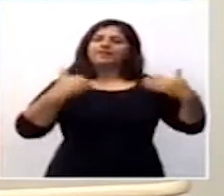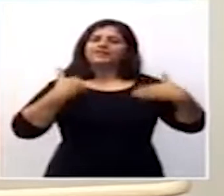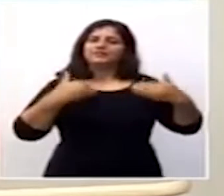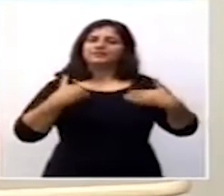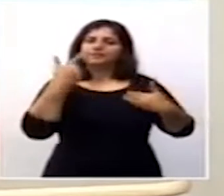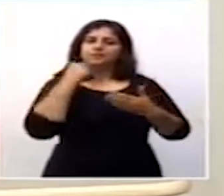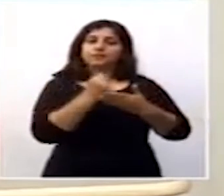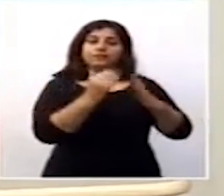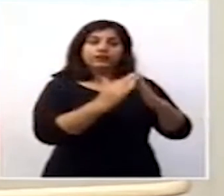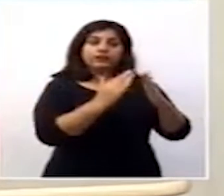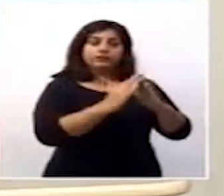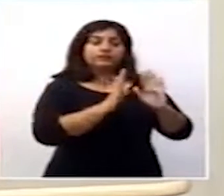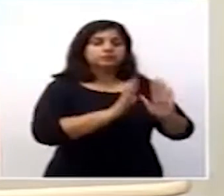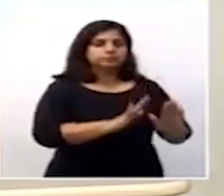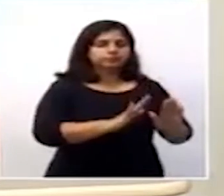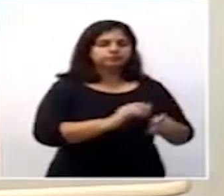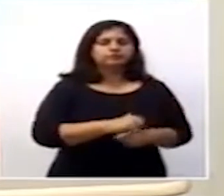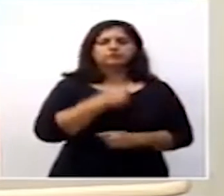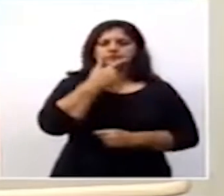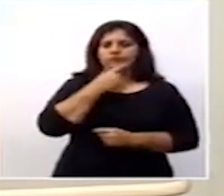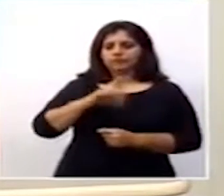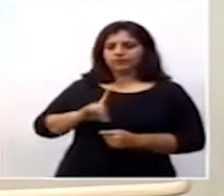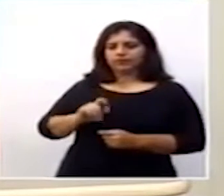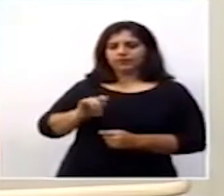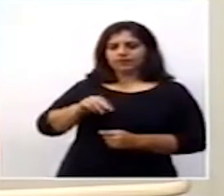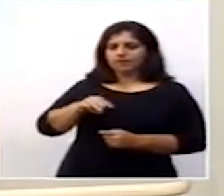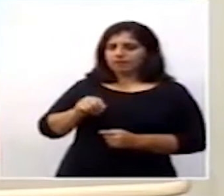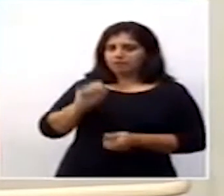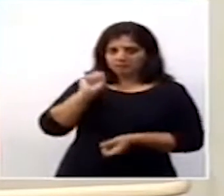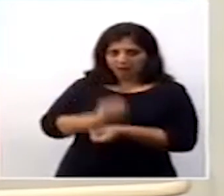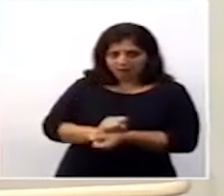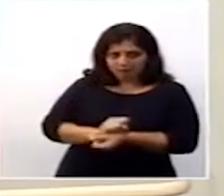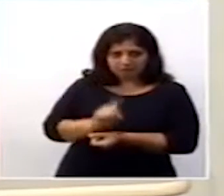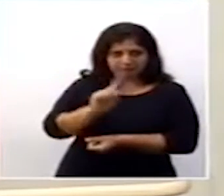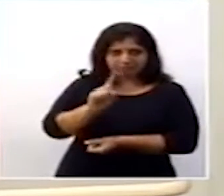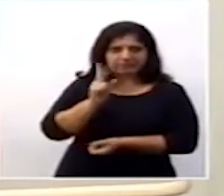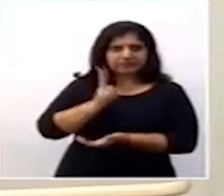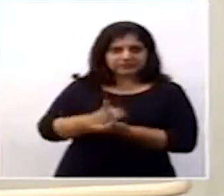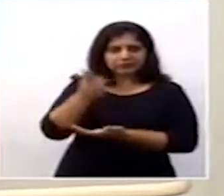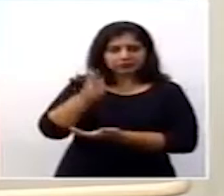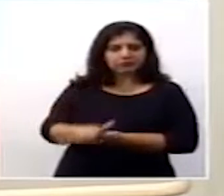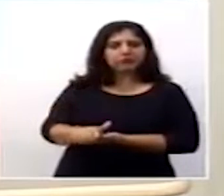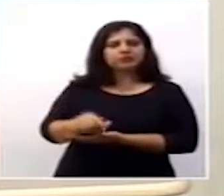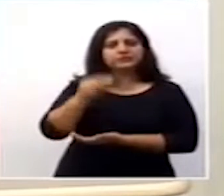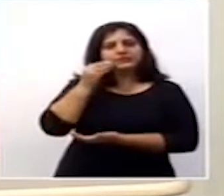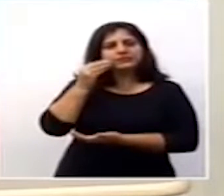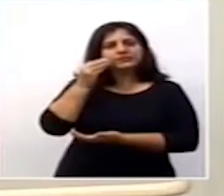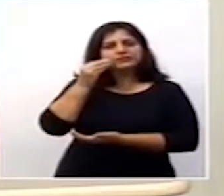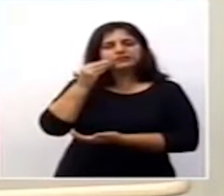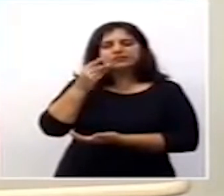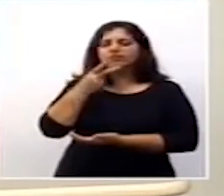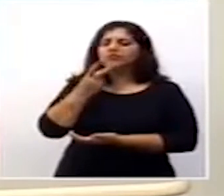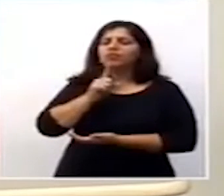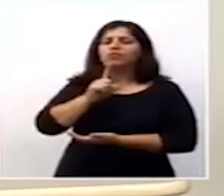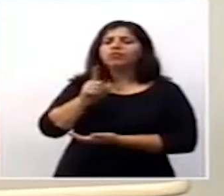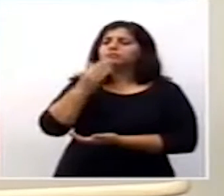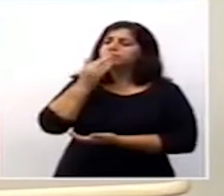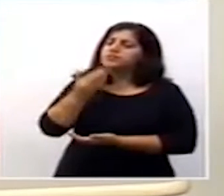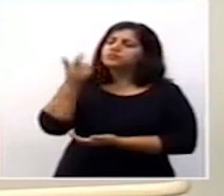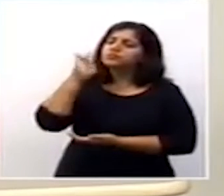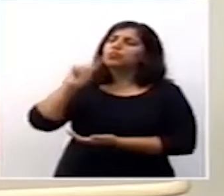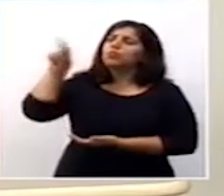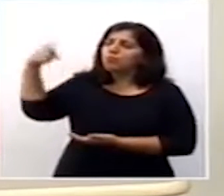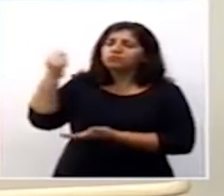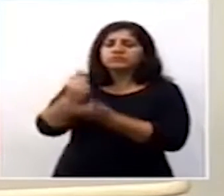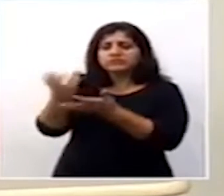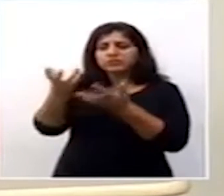contente em casa. O Dalma, como não desistia de pedir para ir junto, ele simplesmente virou para o Tonho e pediu para ir na